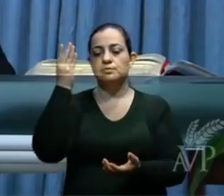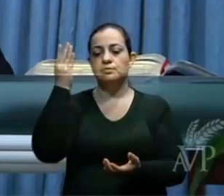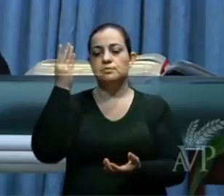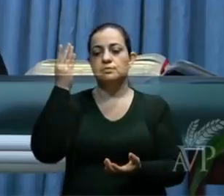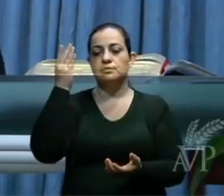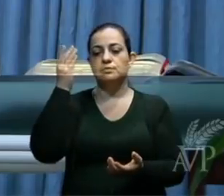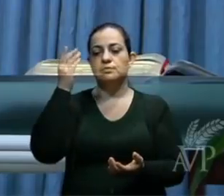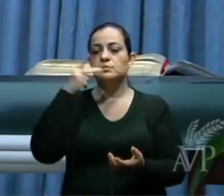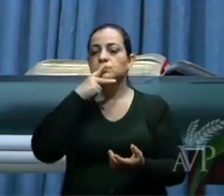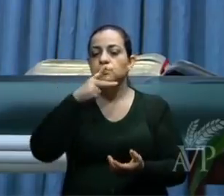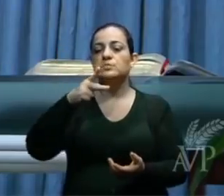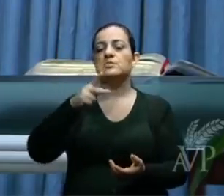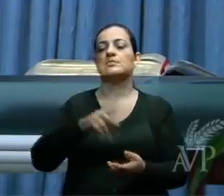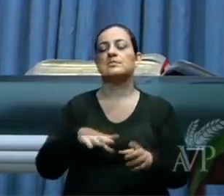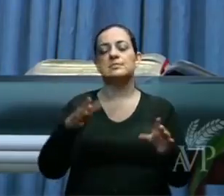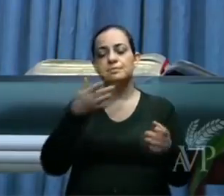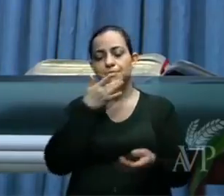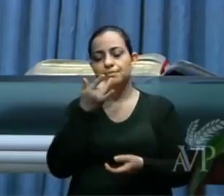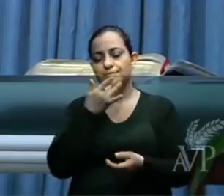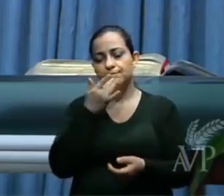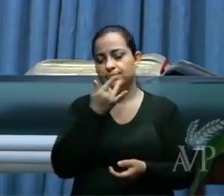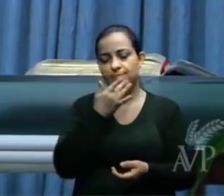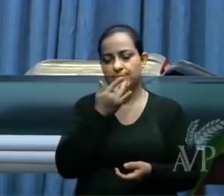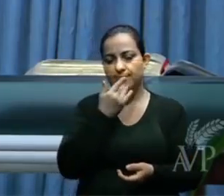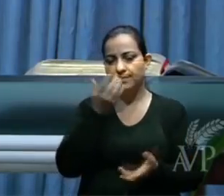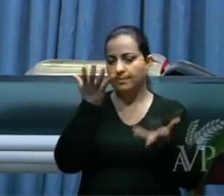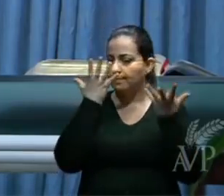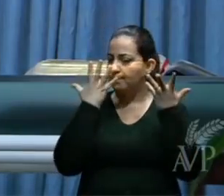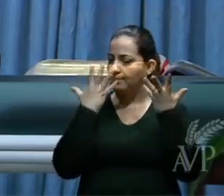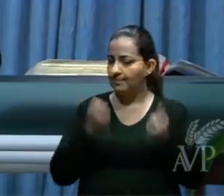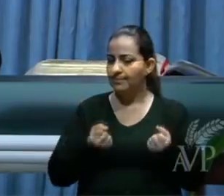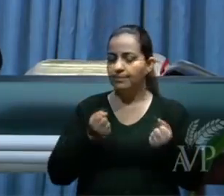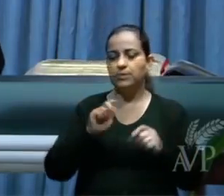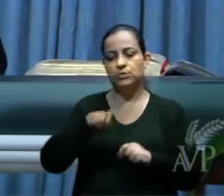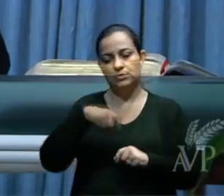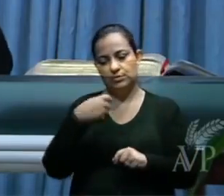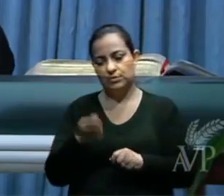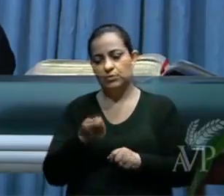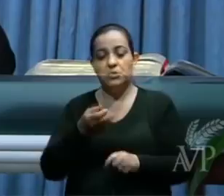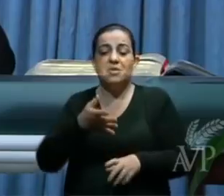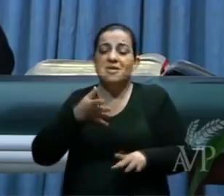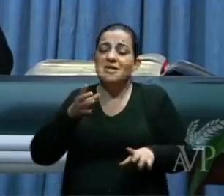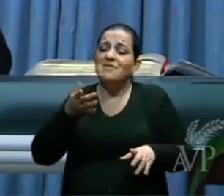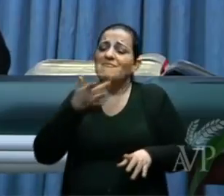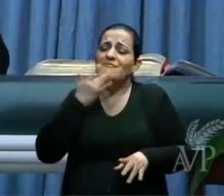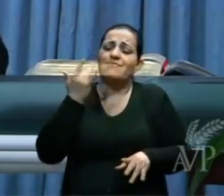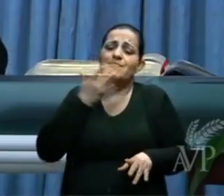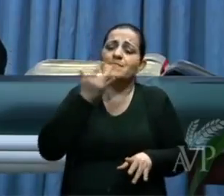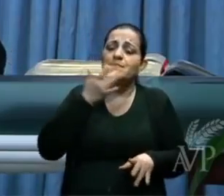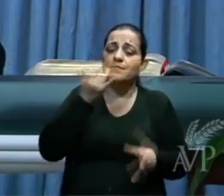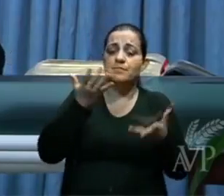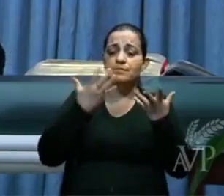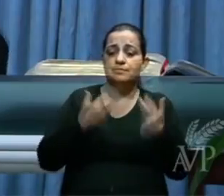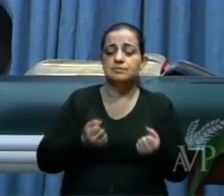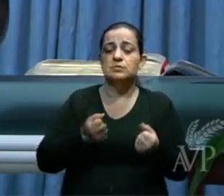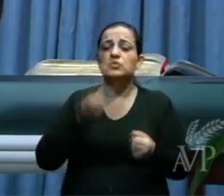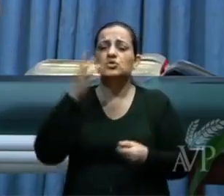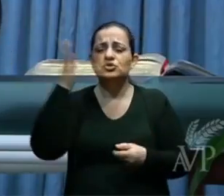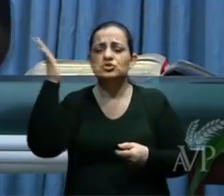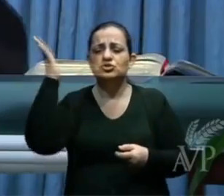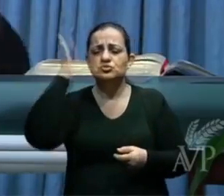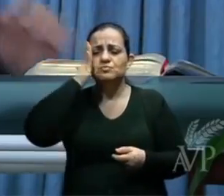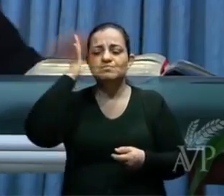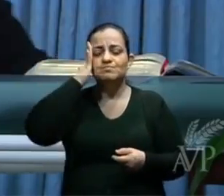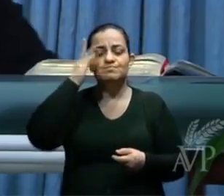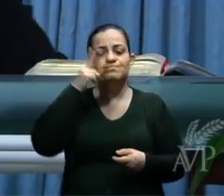agora é muito fácil aceitar os sinais não é seja ver o tempo